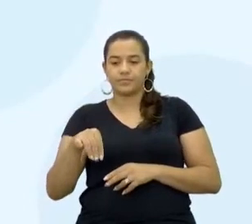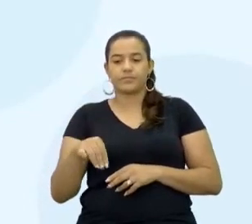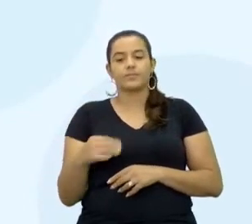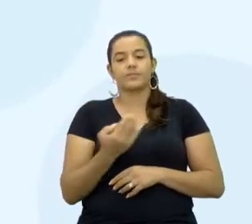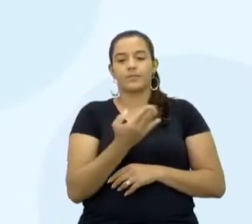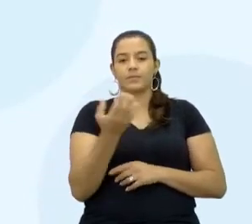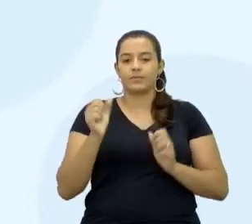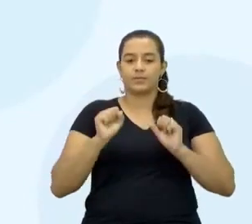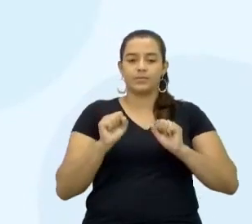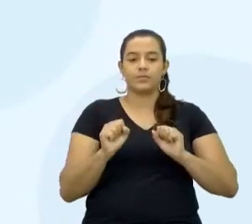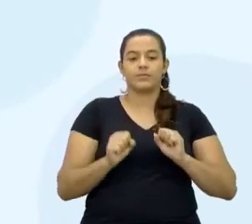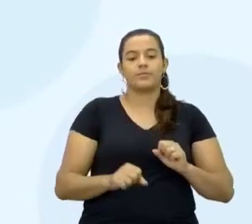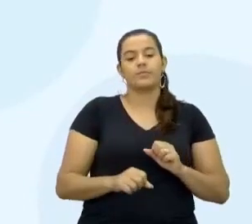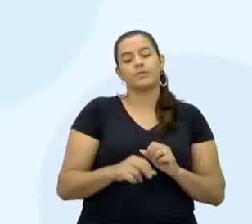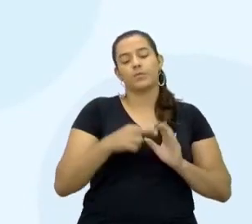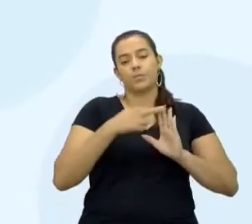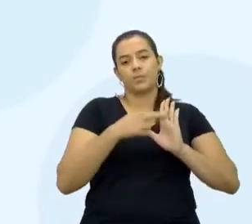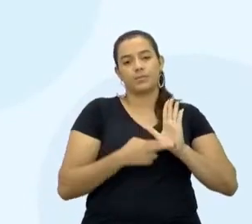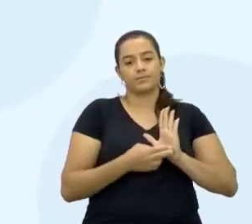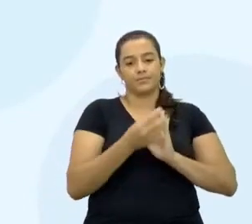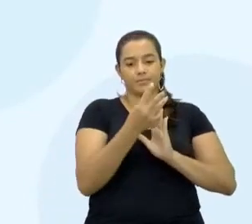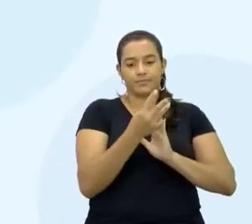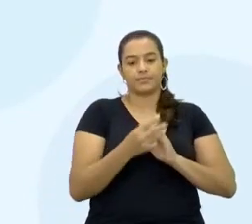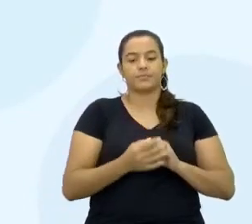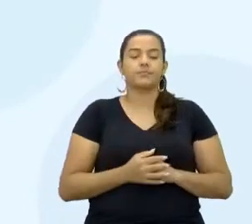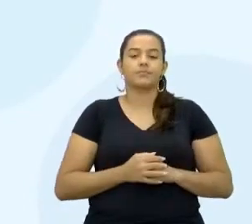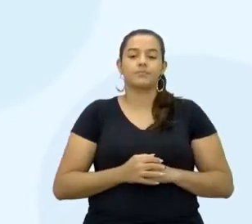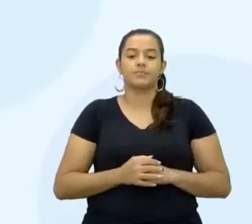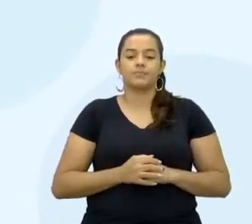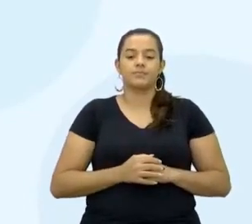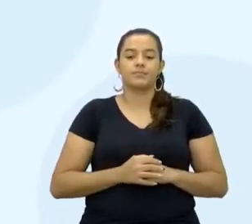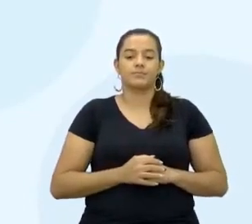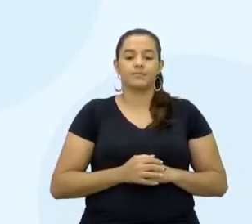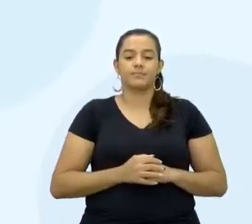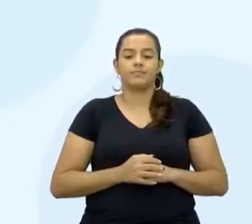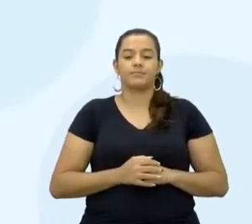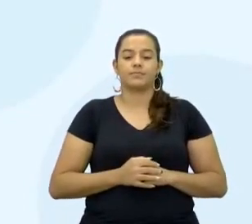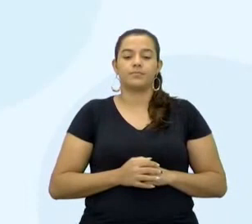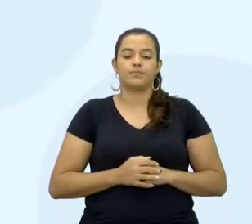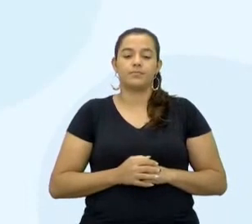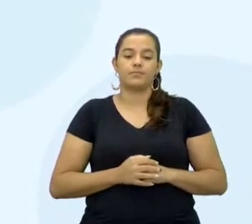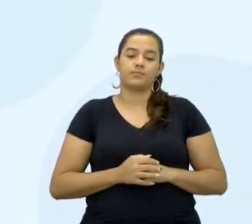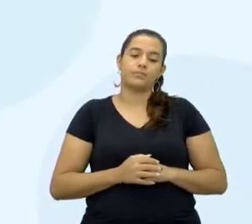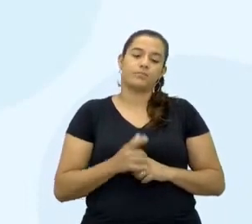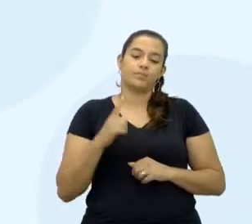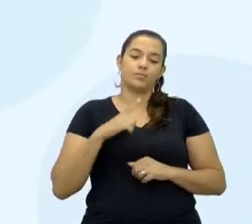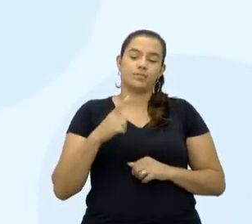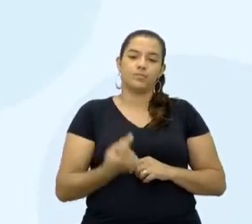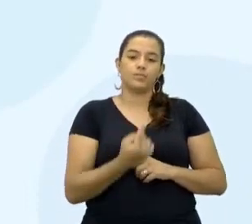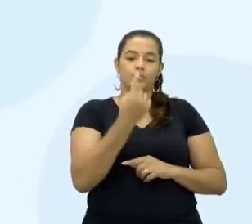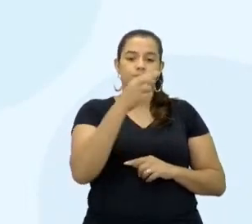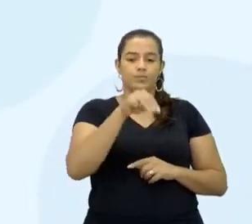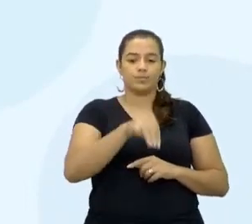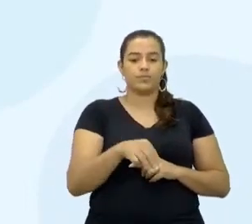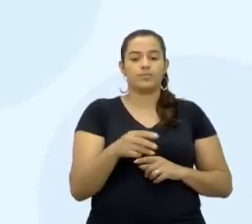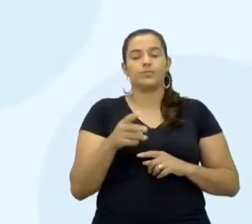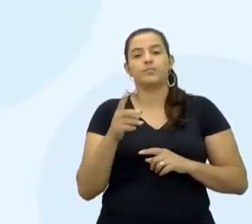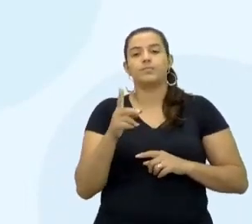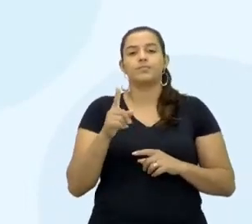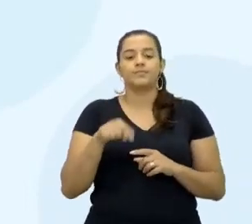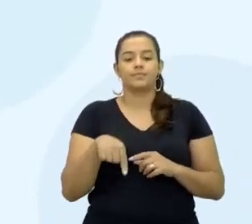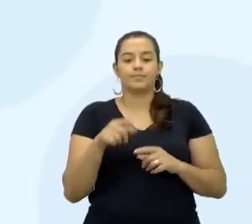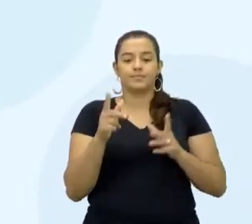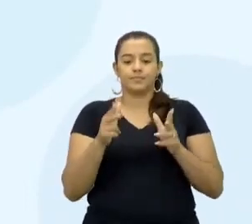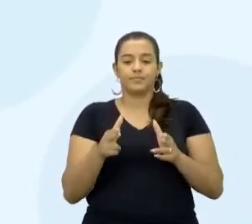regrinha de 3, ó. 1 metro é 100 centímetros, né? Vocês podem usar isso. Então